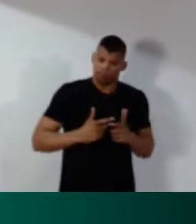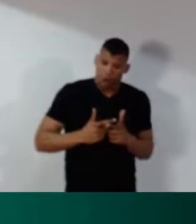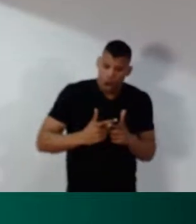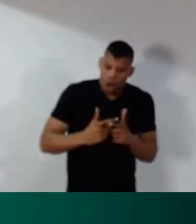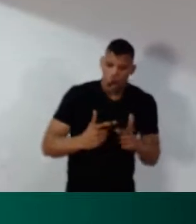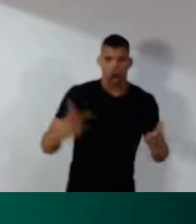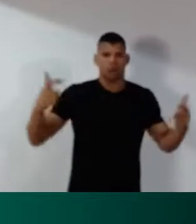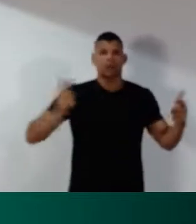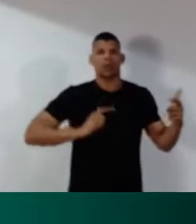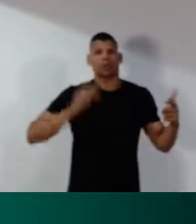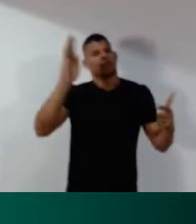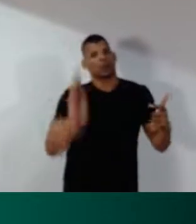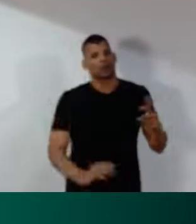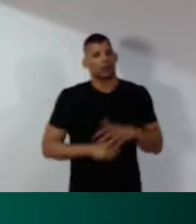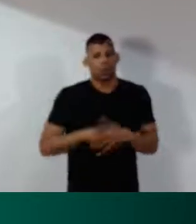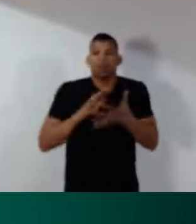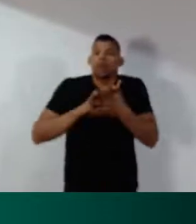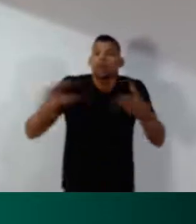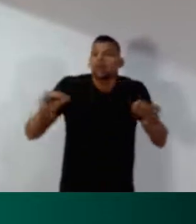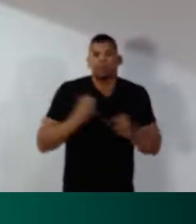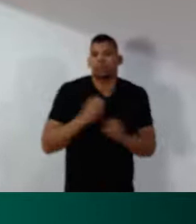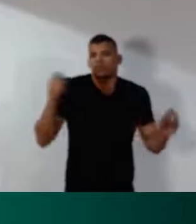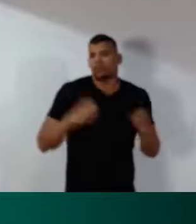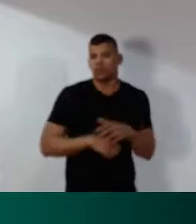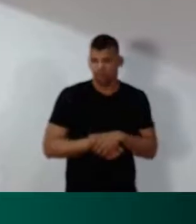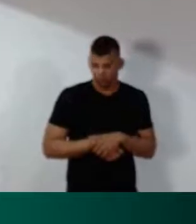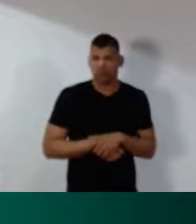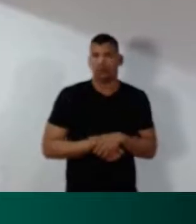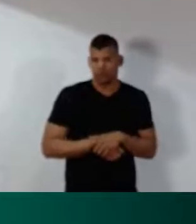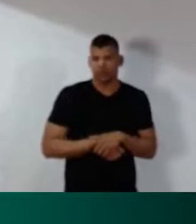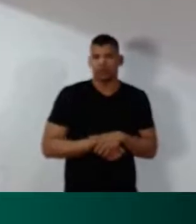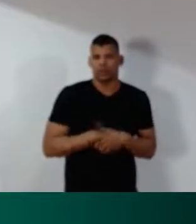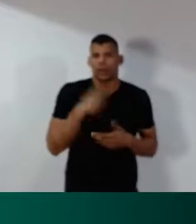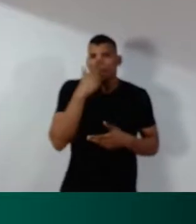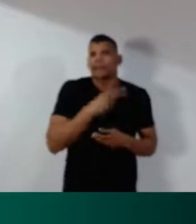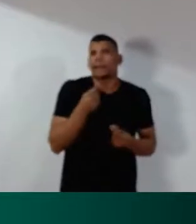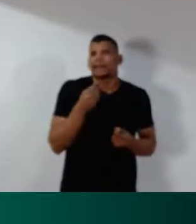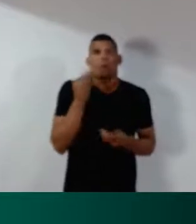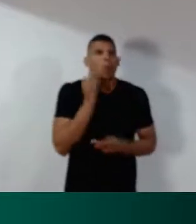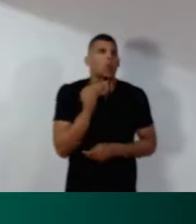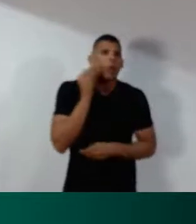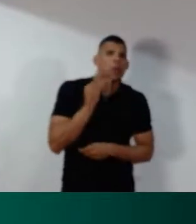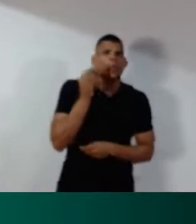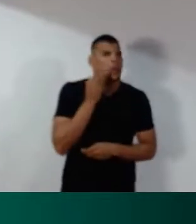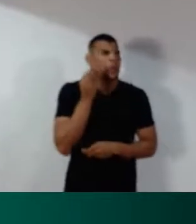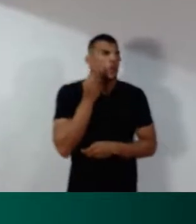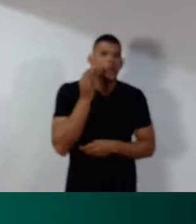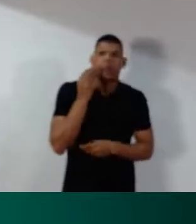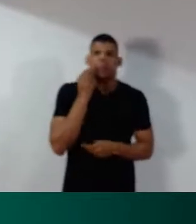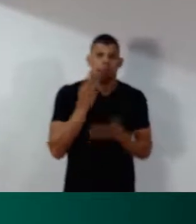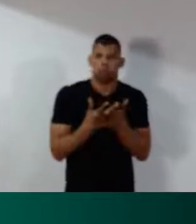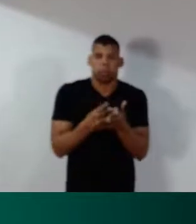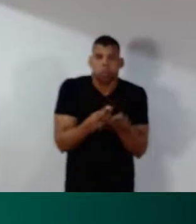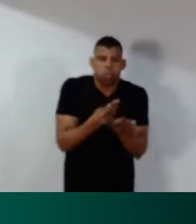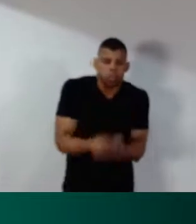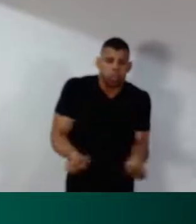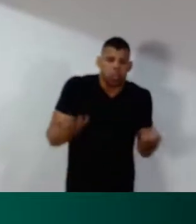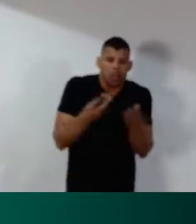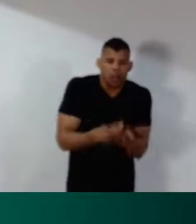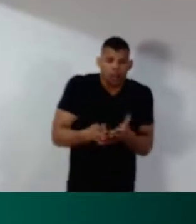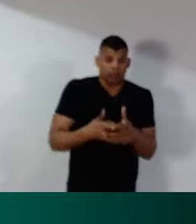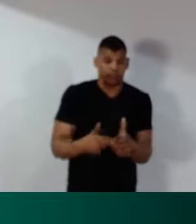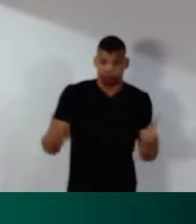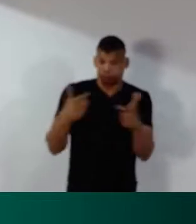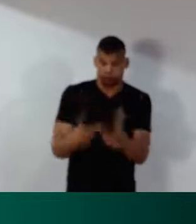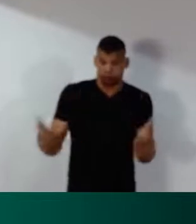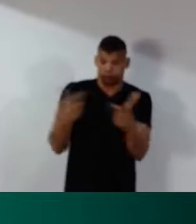ela não deixa de existir É como se você tivesse aqui almoçando com uma colher e você vai secando você